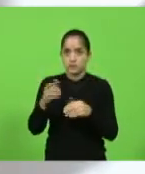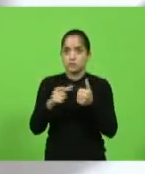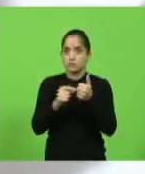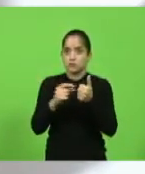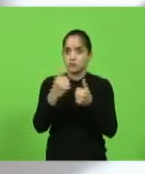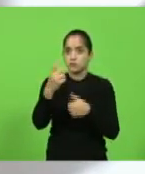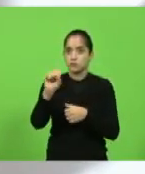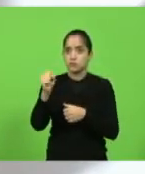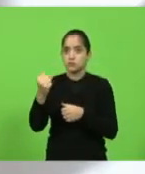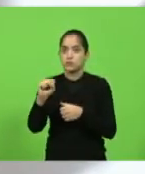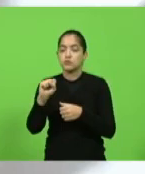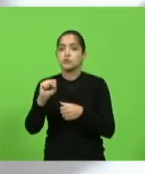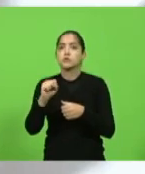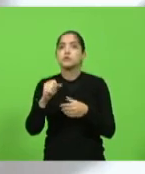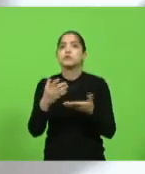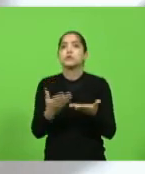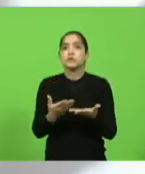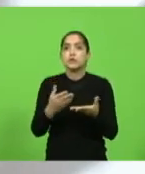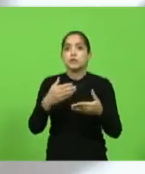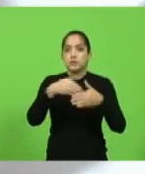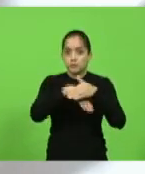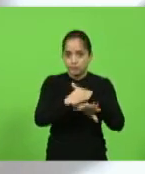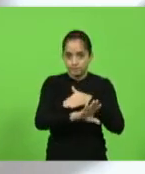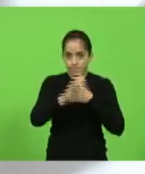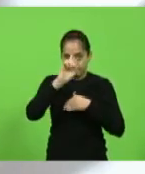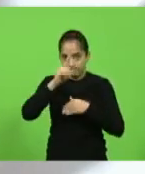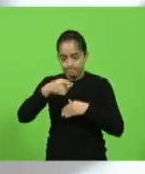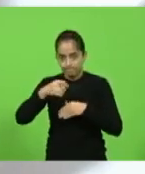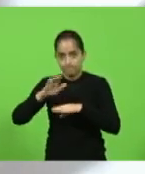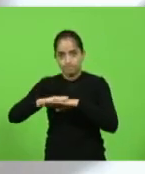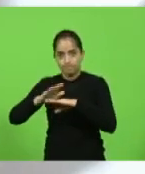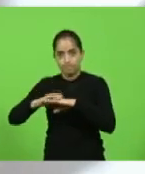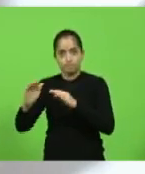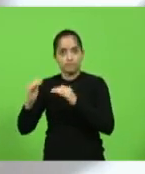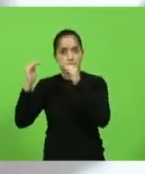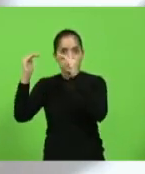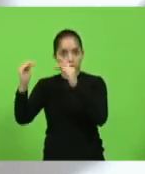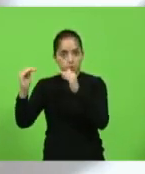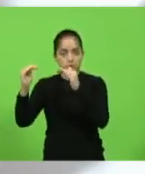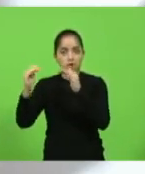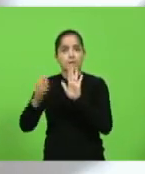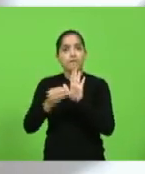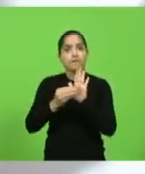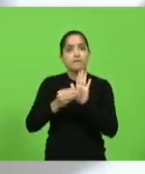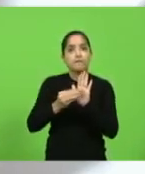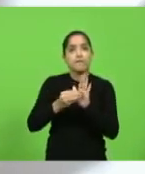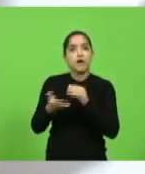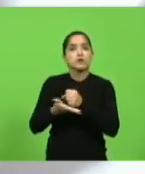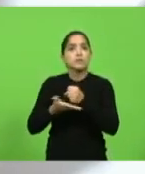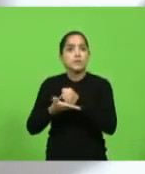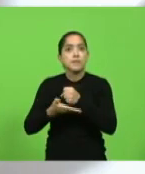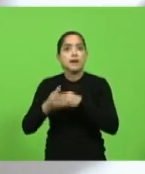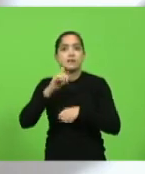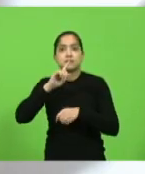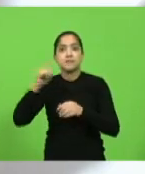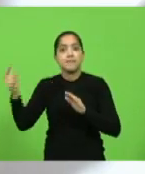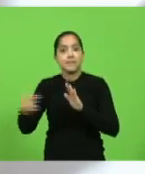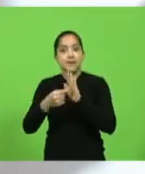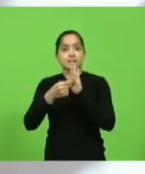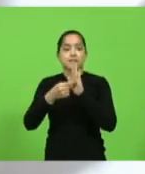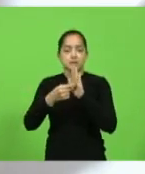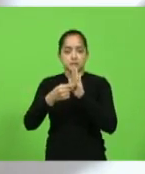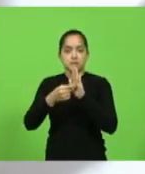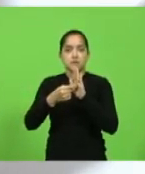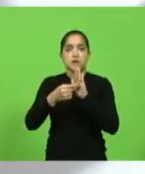Penal. Depois de ordenado o arquivamento do inquérito pela autoridade judiciária, por falta de base para a denúncia, a autoridade